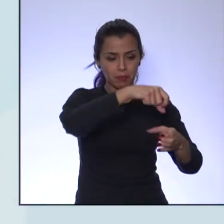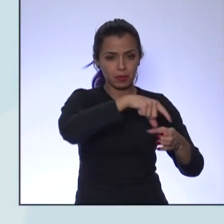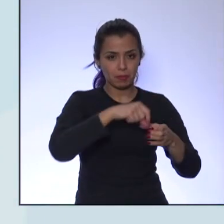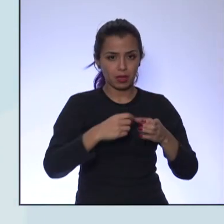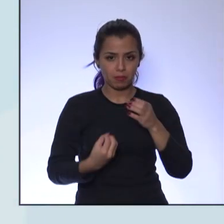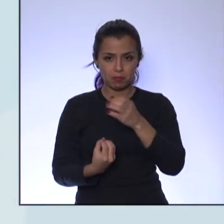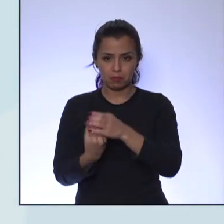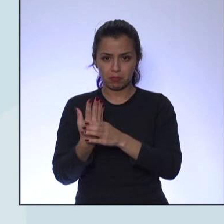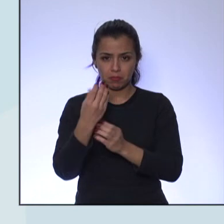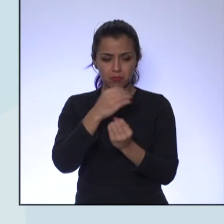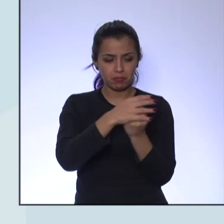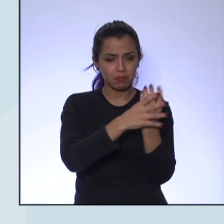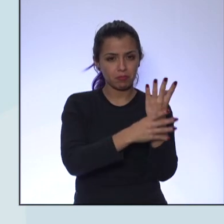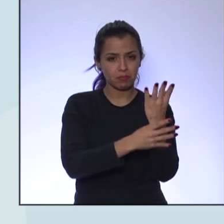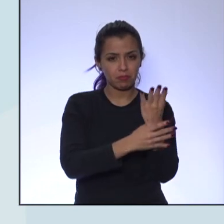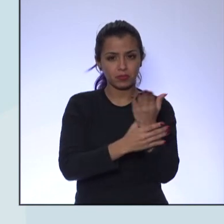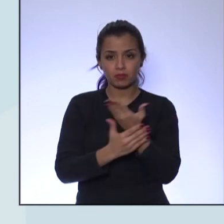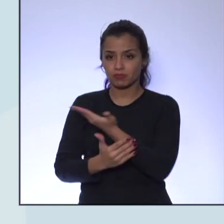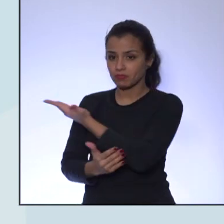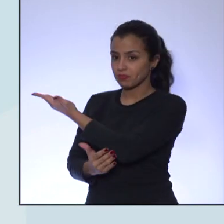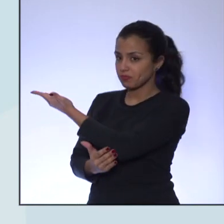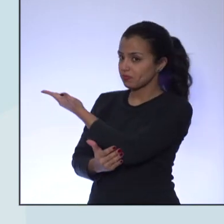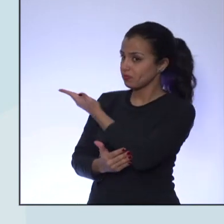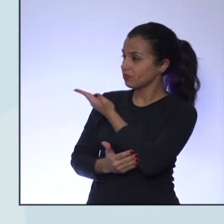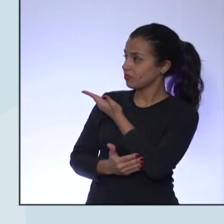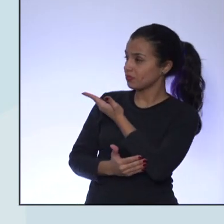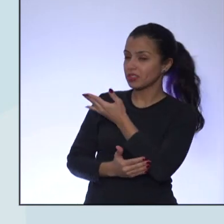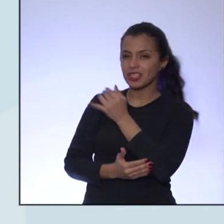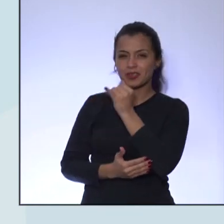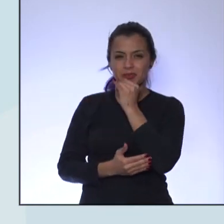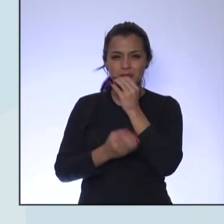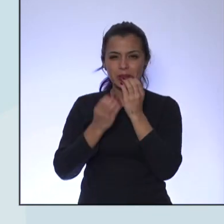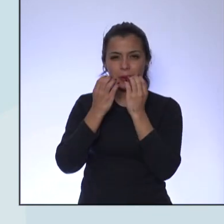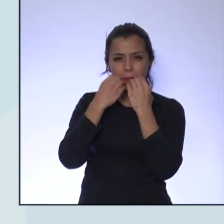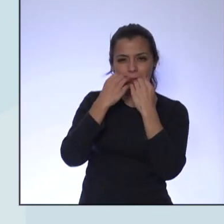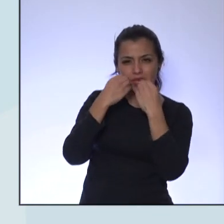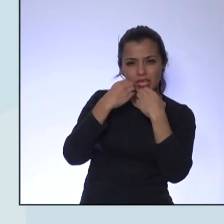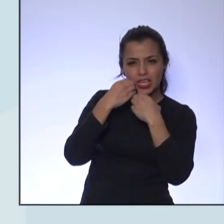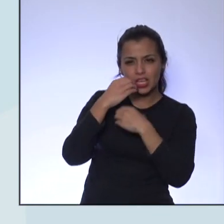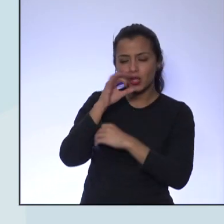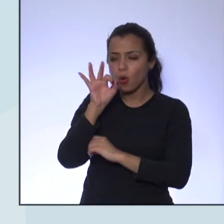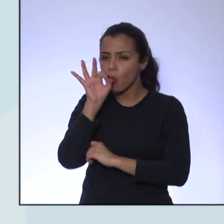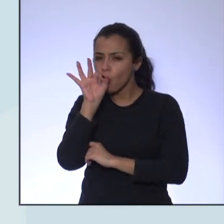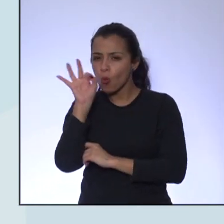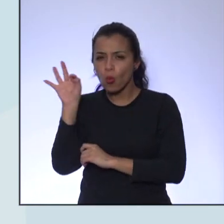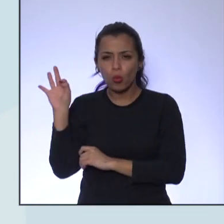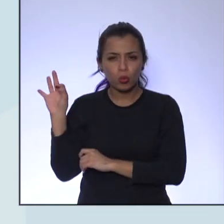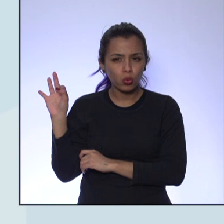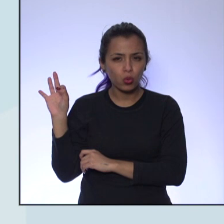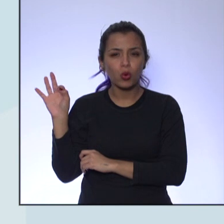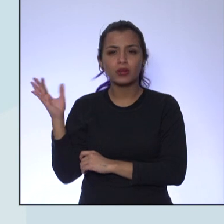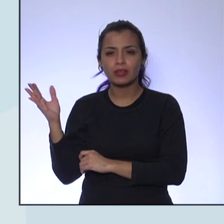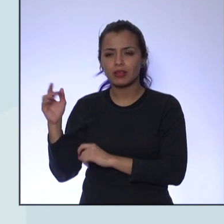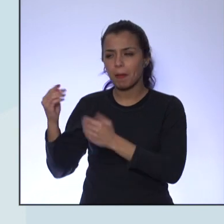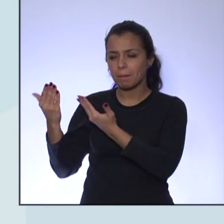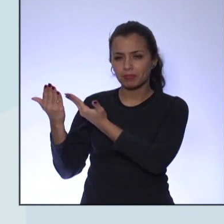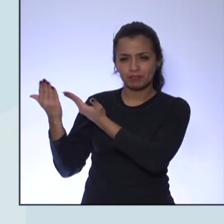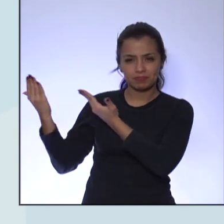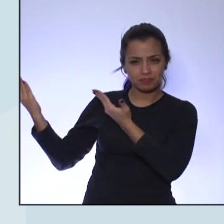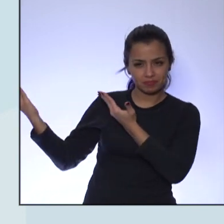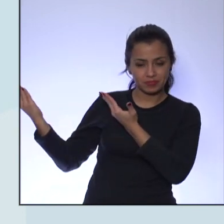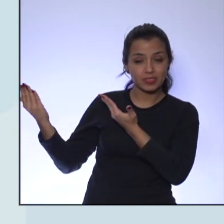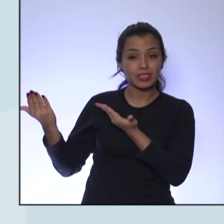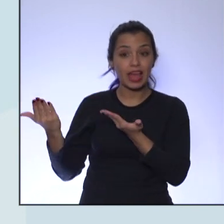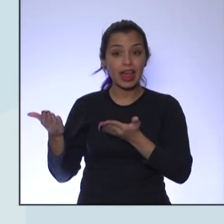milho, mandioca, fumo, né, o tabaco e o mate, que são riquezas do cultivo indígena. Os índios desenvolveram